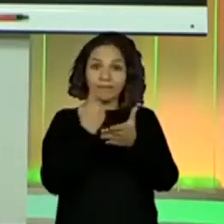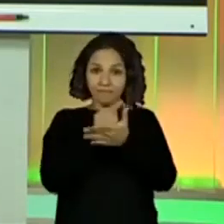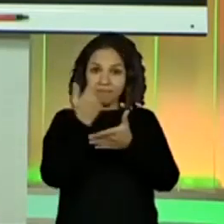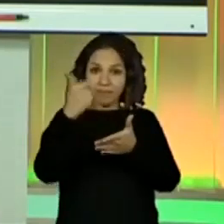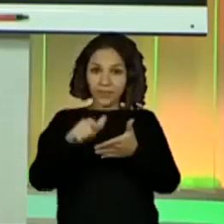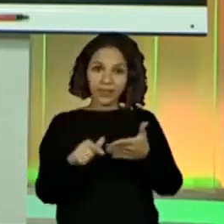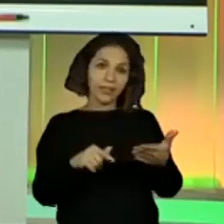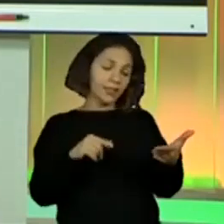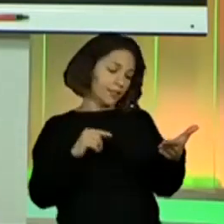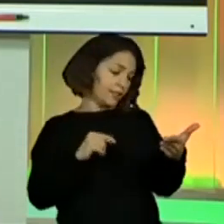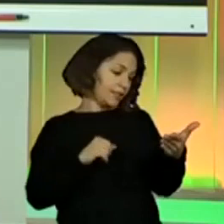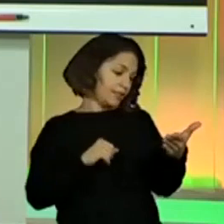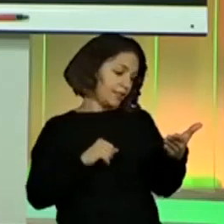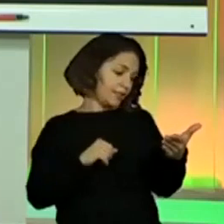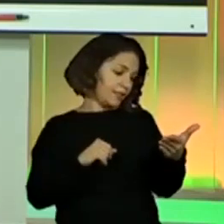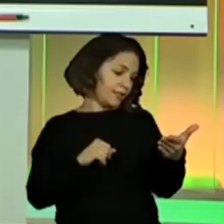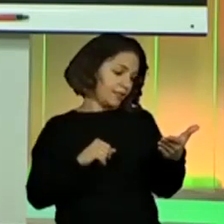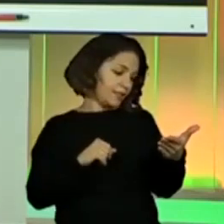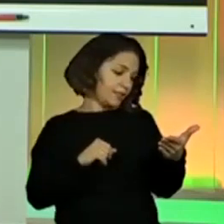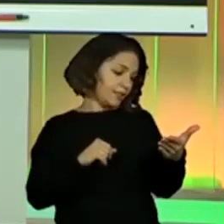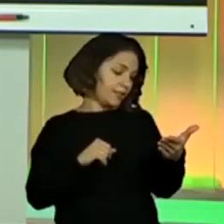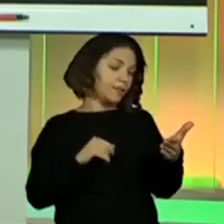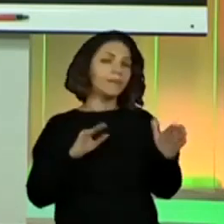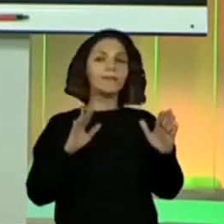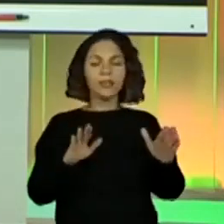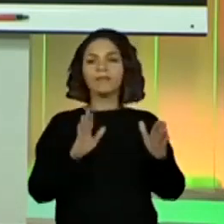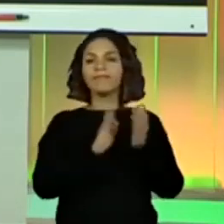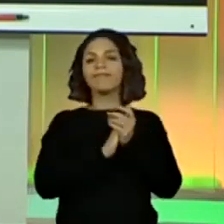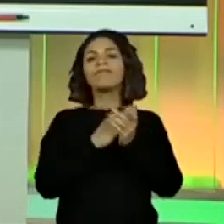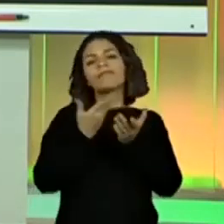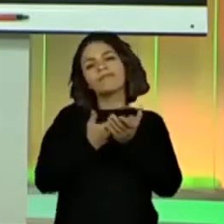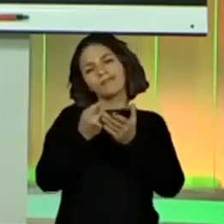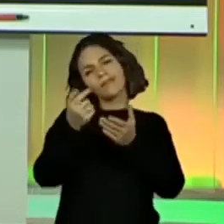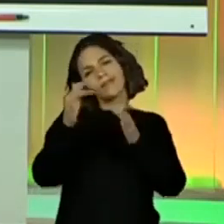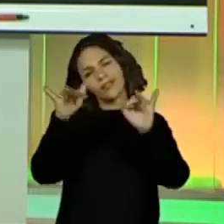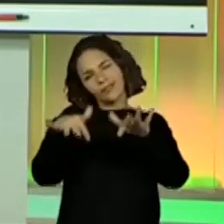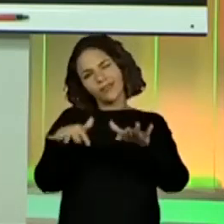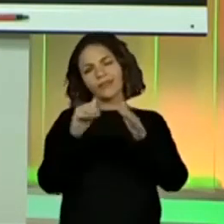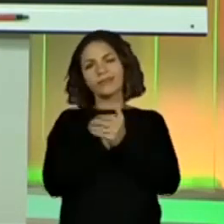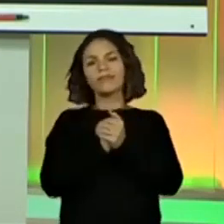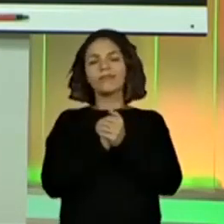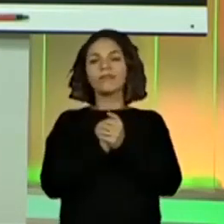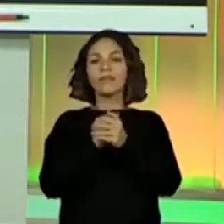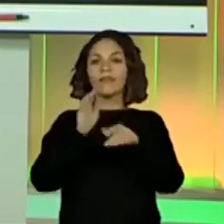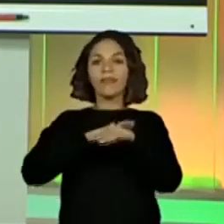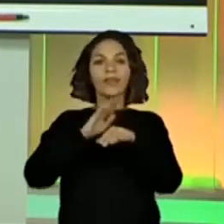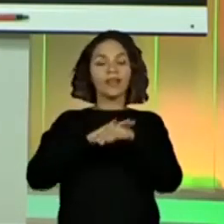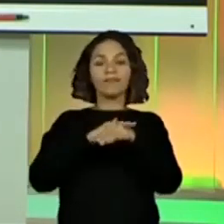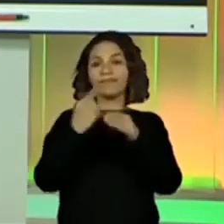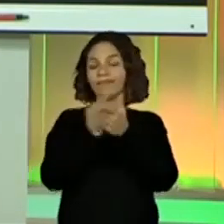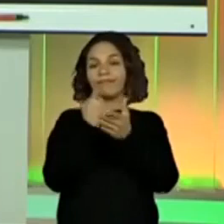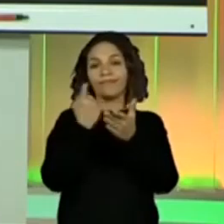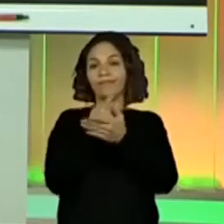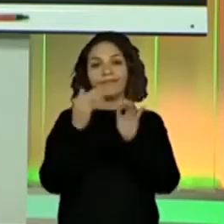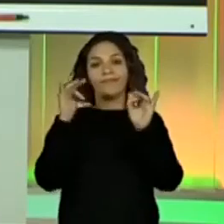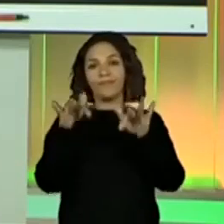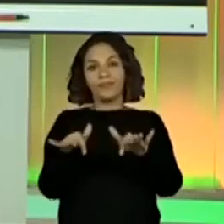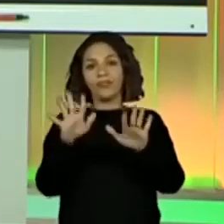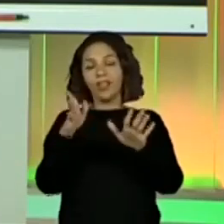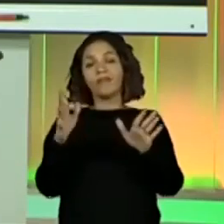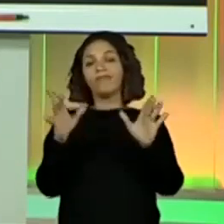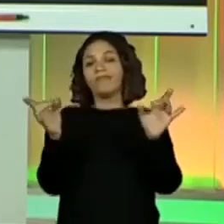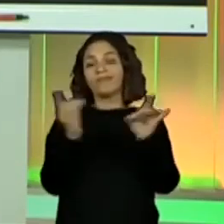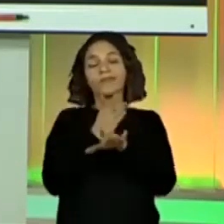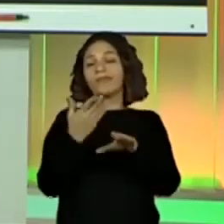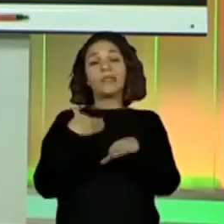pergunta? Bom, gente, a nossa aula está chegando ao fim. Não temos mais tempo de pergunta, temos algumas perguntas aqui,